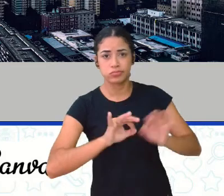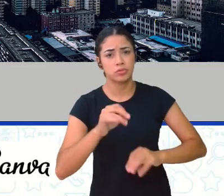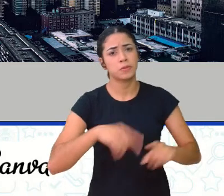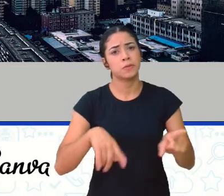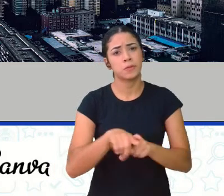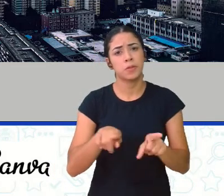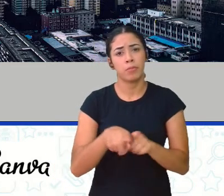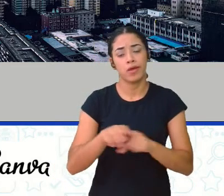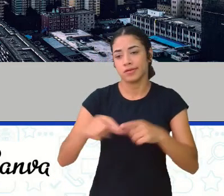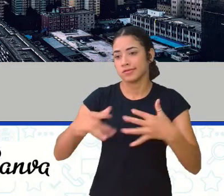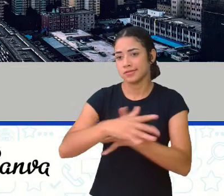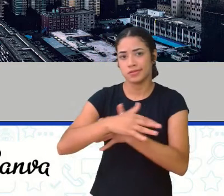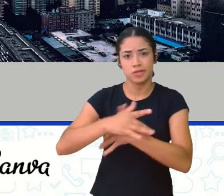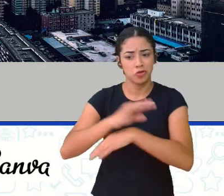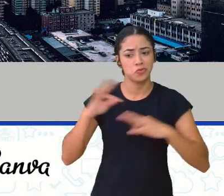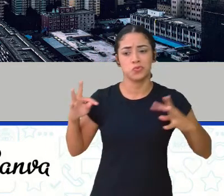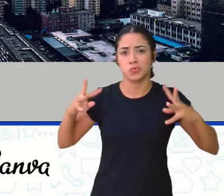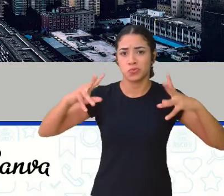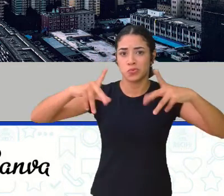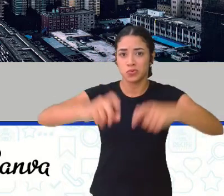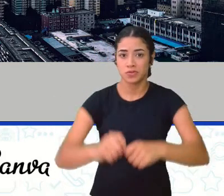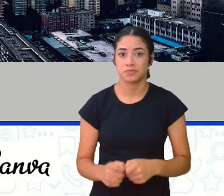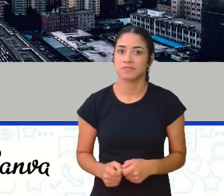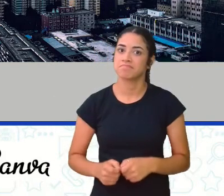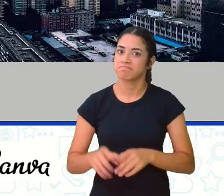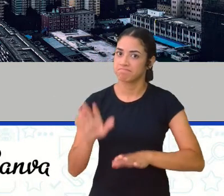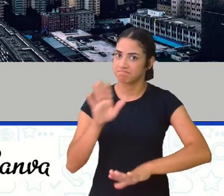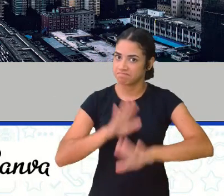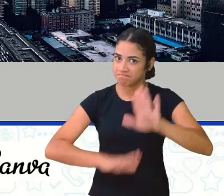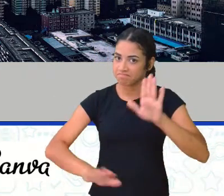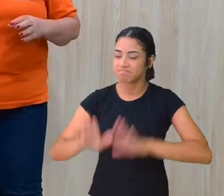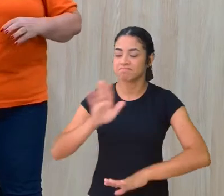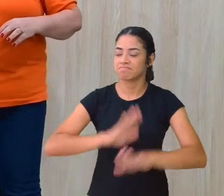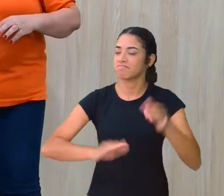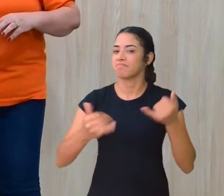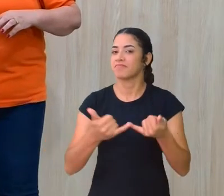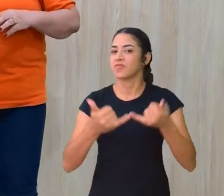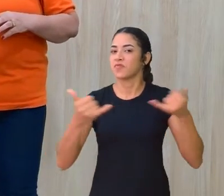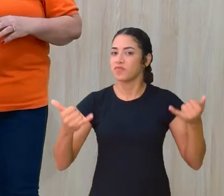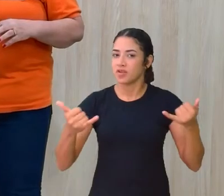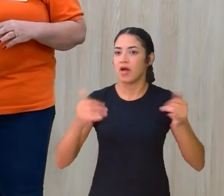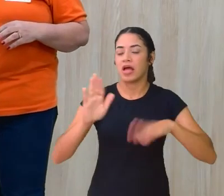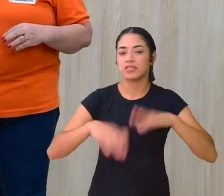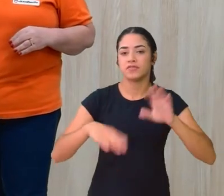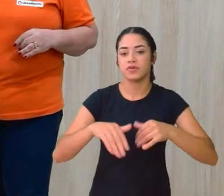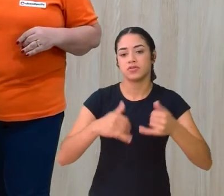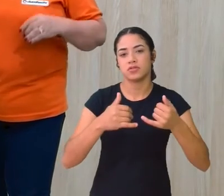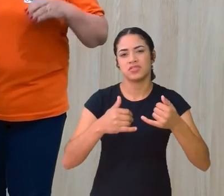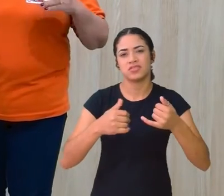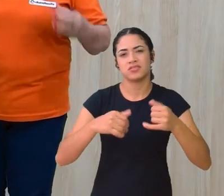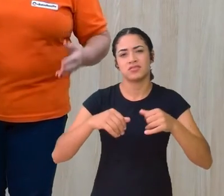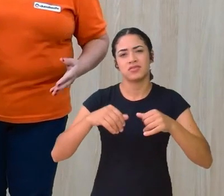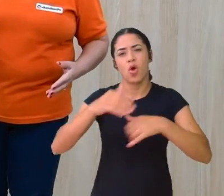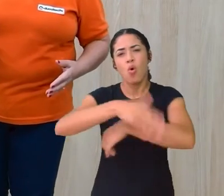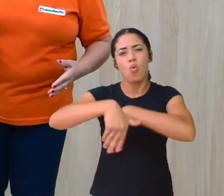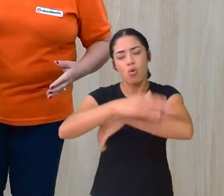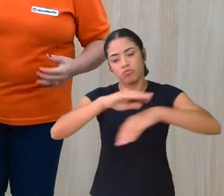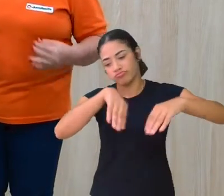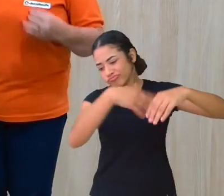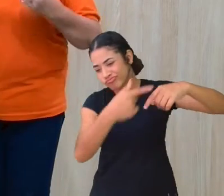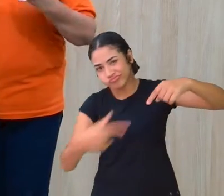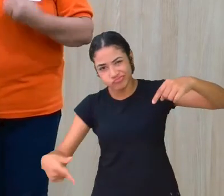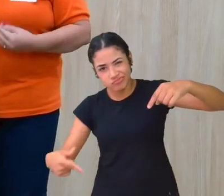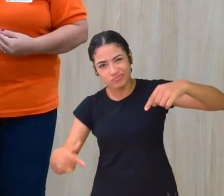segurança para a cidade. Então, gente, olha o cuidado com aqueles fios que muitas vezes estão soltos na calçada, evitar